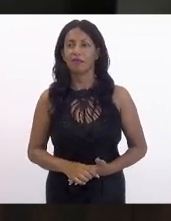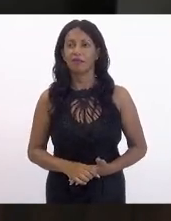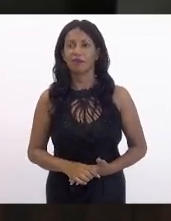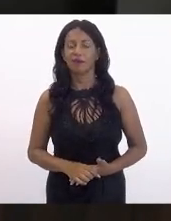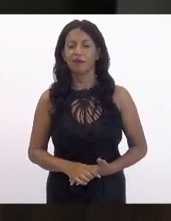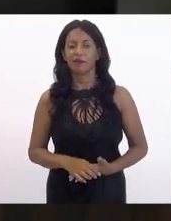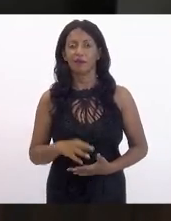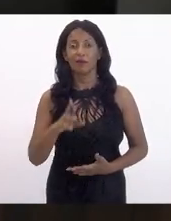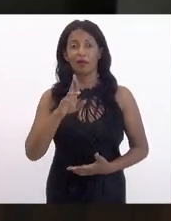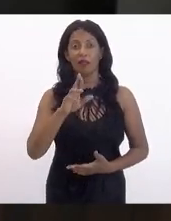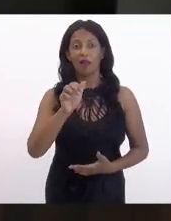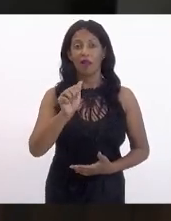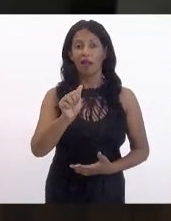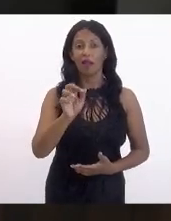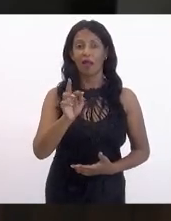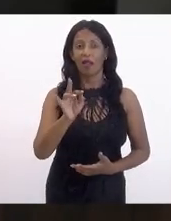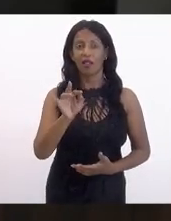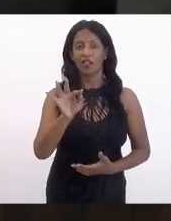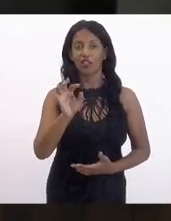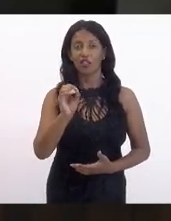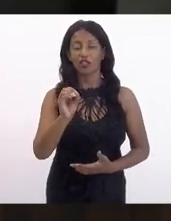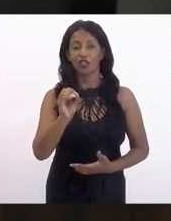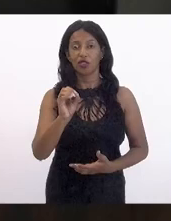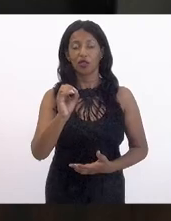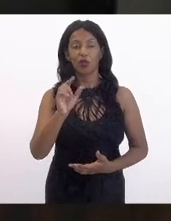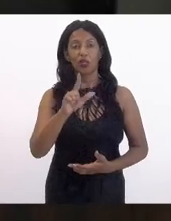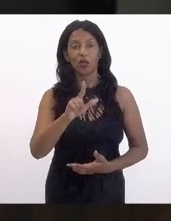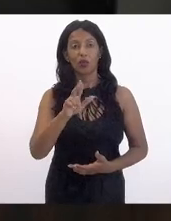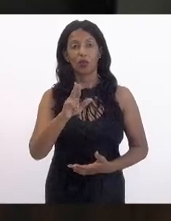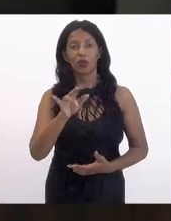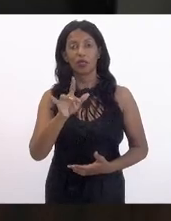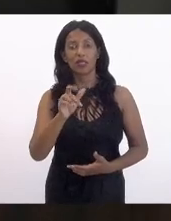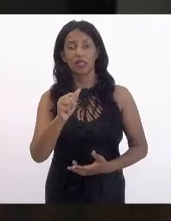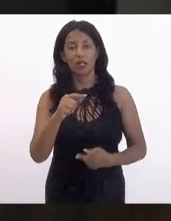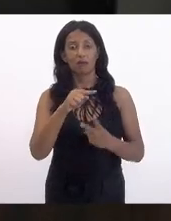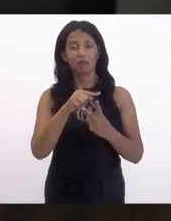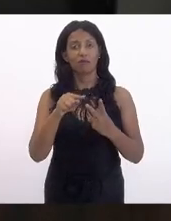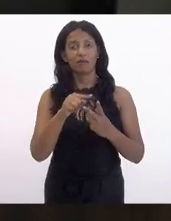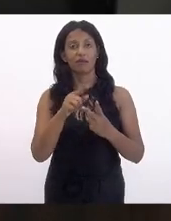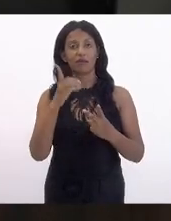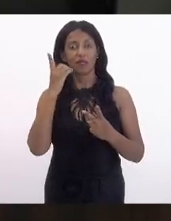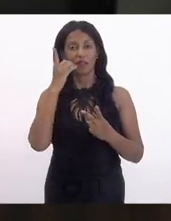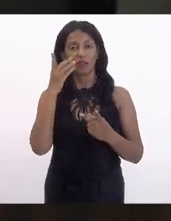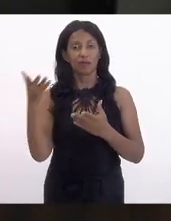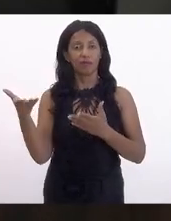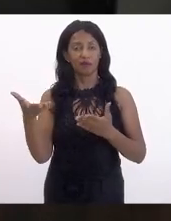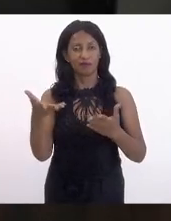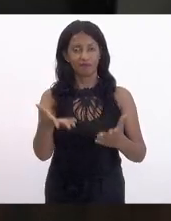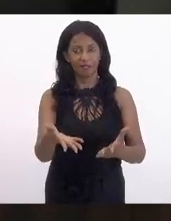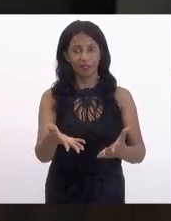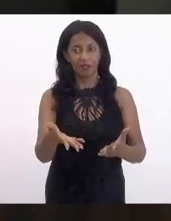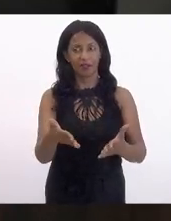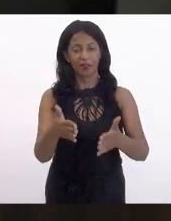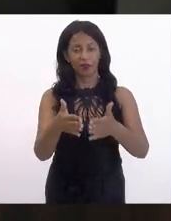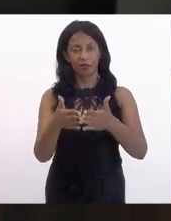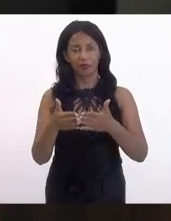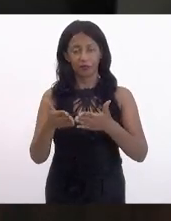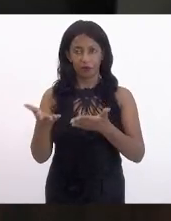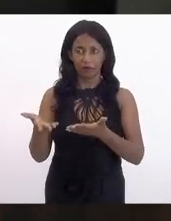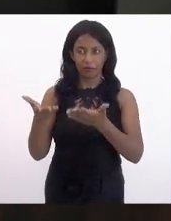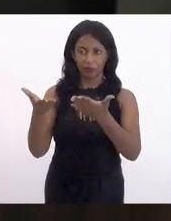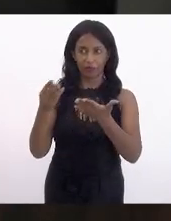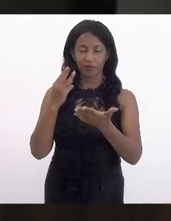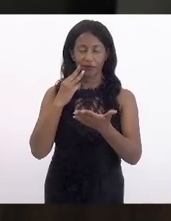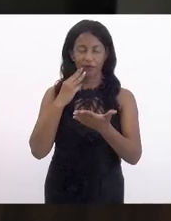Deputado Ratinho e da deputada Lucinha Ah tá que docinho por favor Deputado